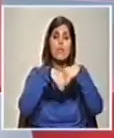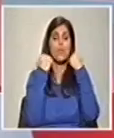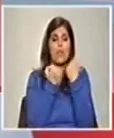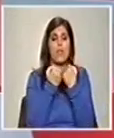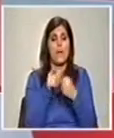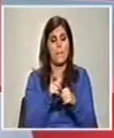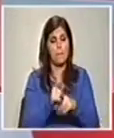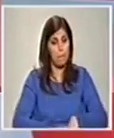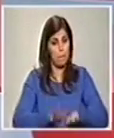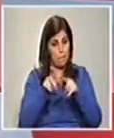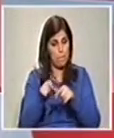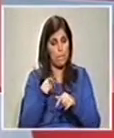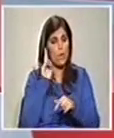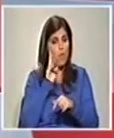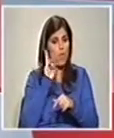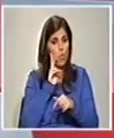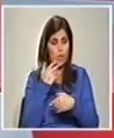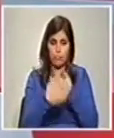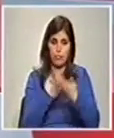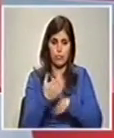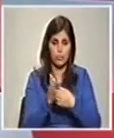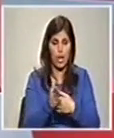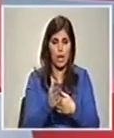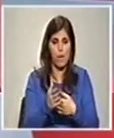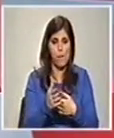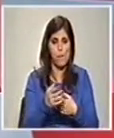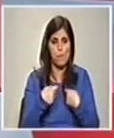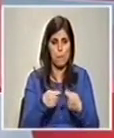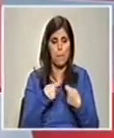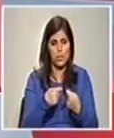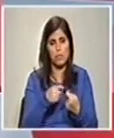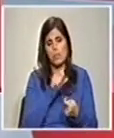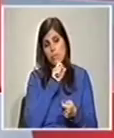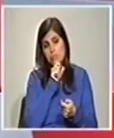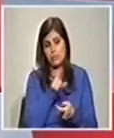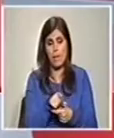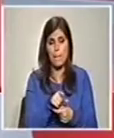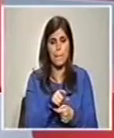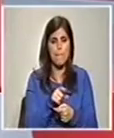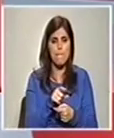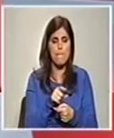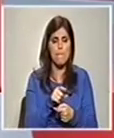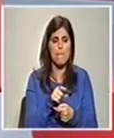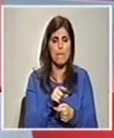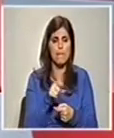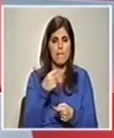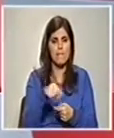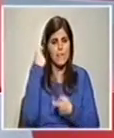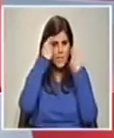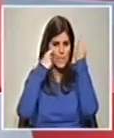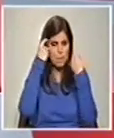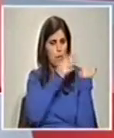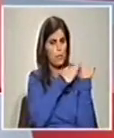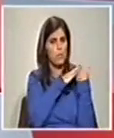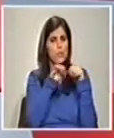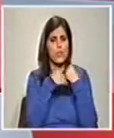o sucesso passa pelo valor construído a custos sustentáveis, naturalmente. Depois, há aqui esta reflexão sobre a responsabilidade